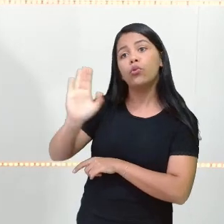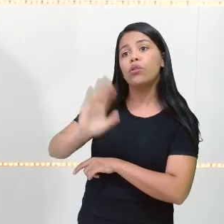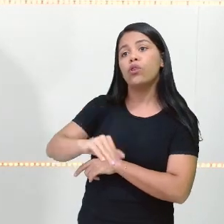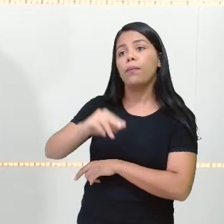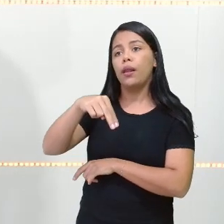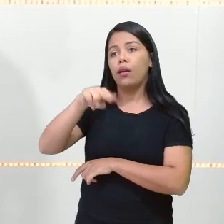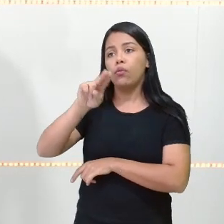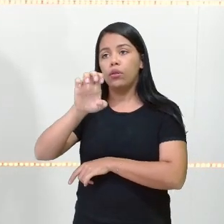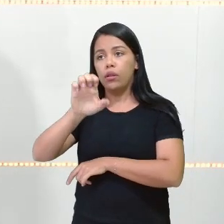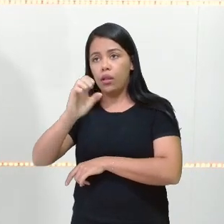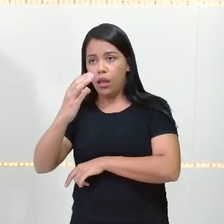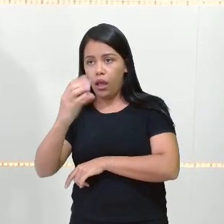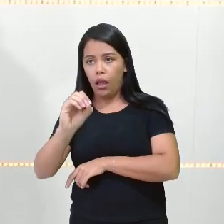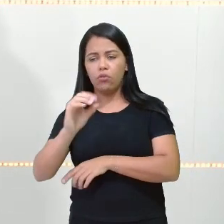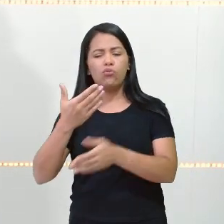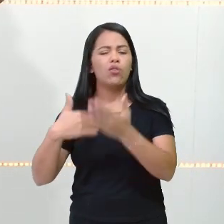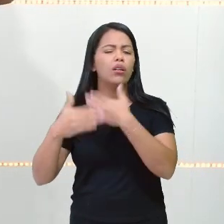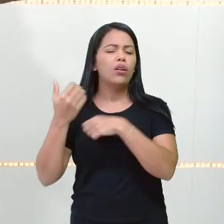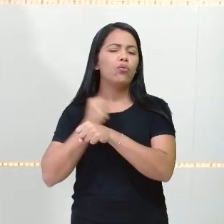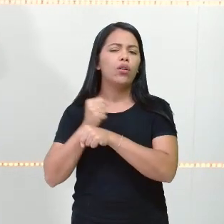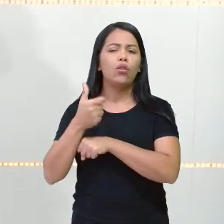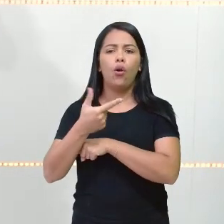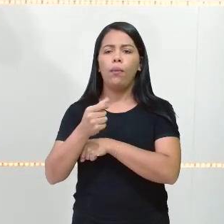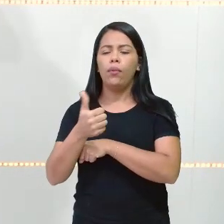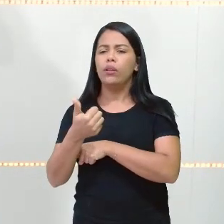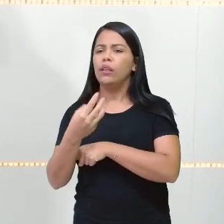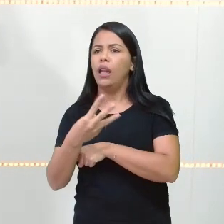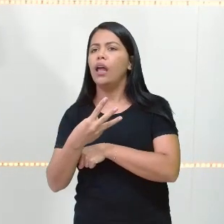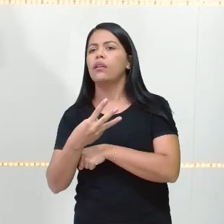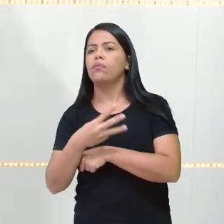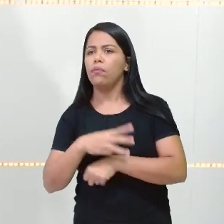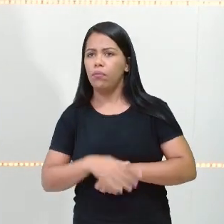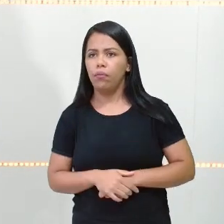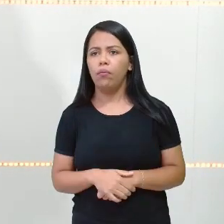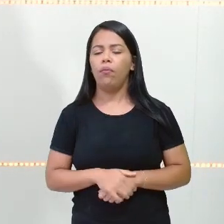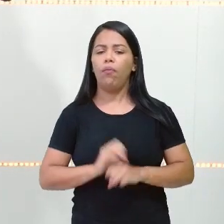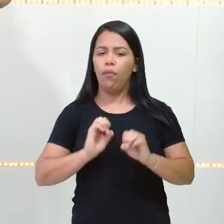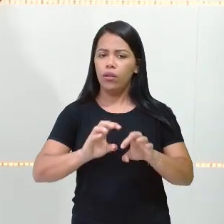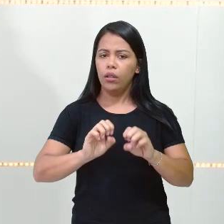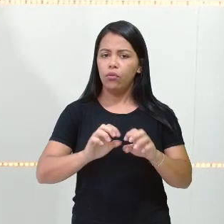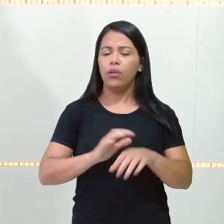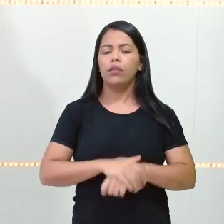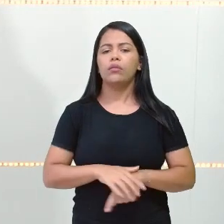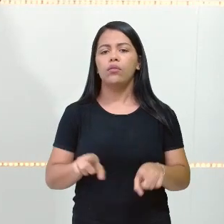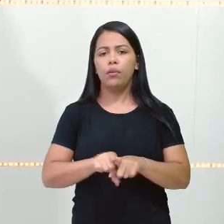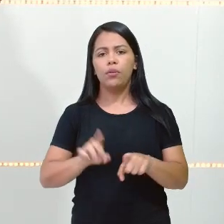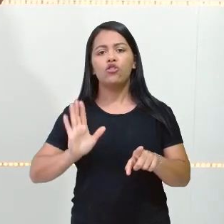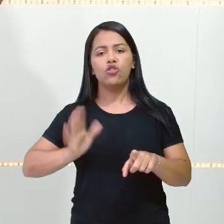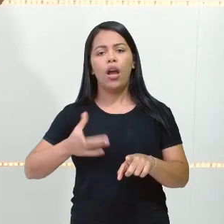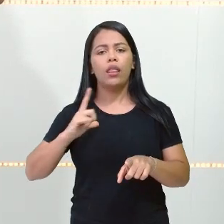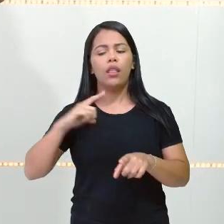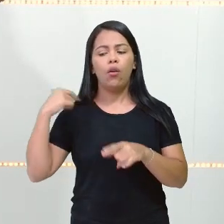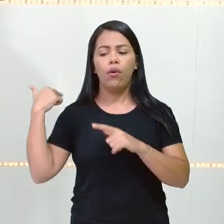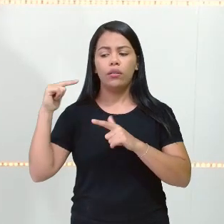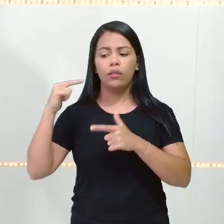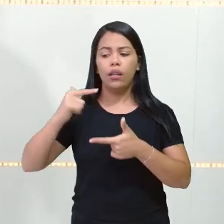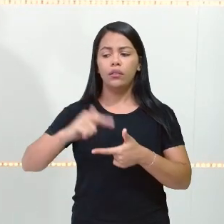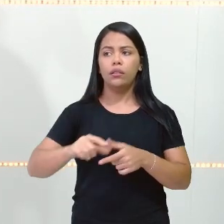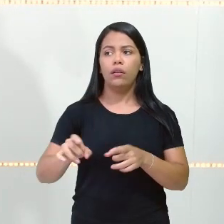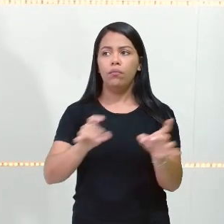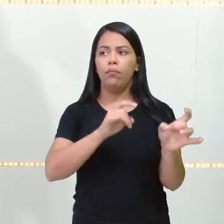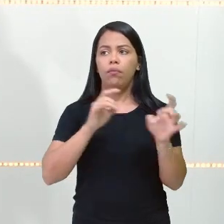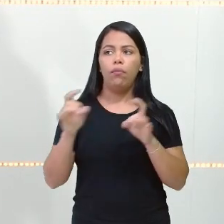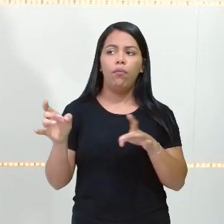vê, esse lugar aí, Al-Zubarah, ele já tem uma, vamos dizer assim, uma tradição, né, nesse comércio de pérolas. Inclusive, em